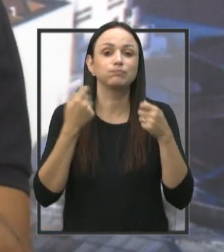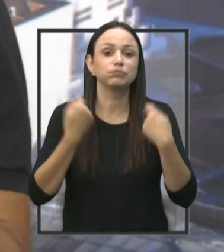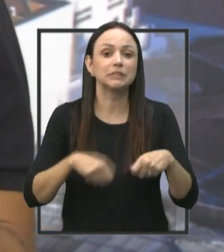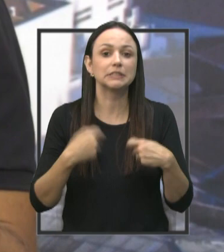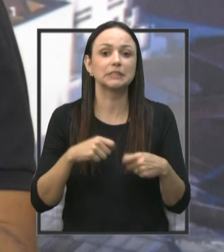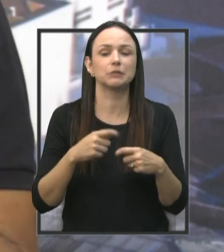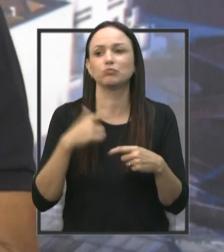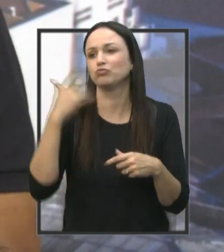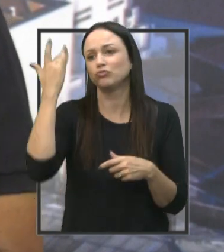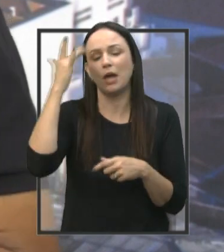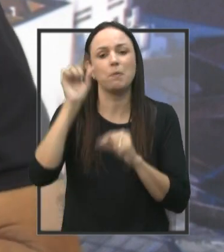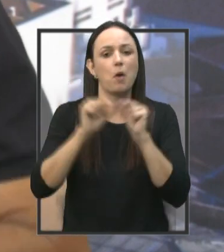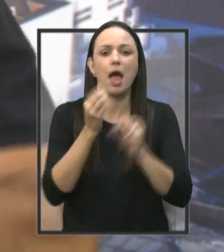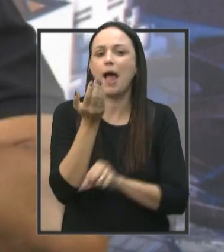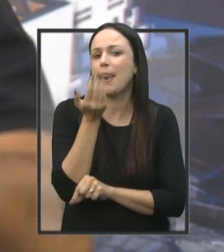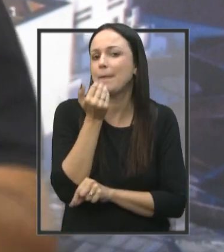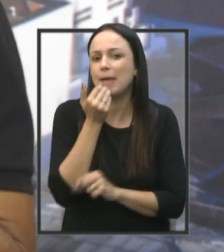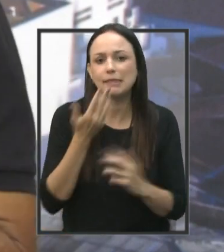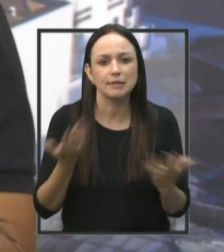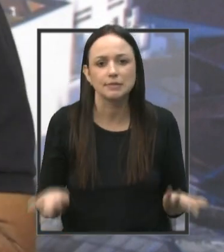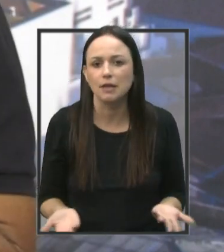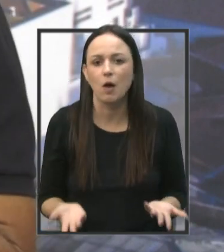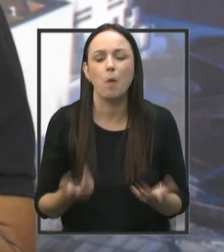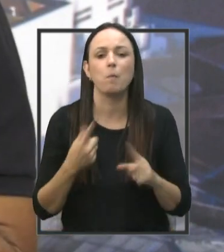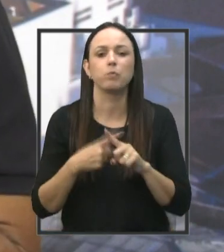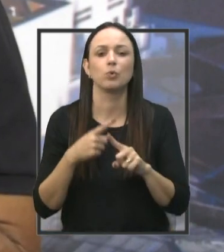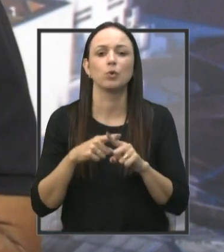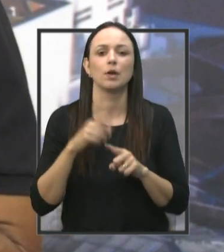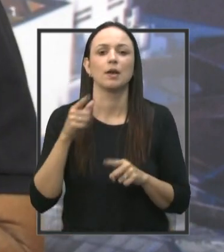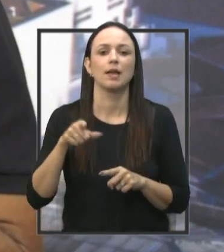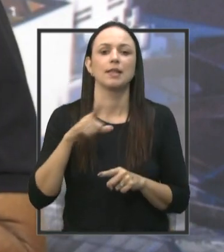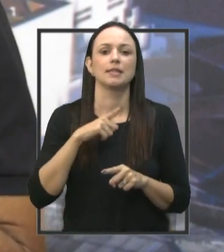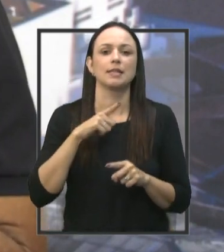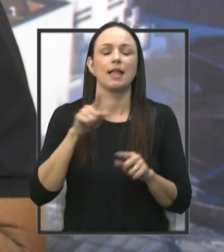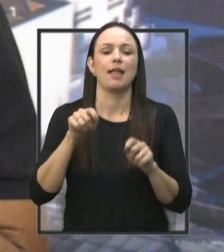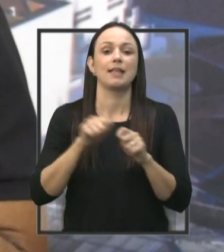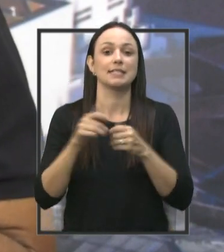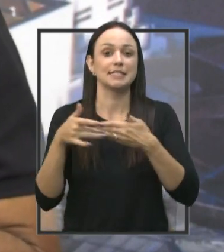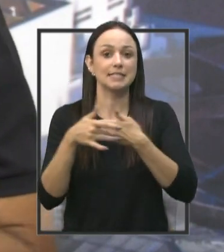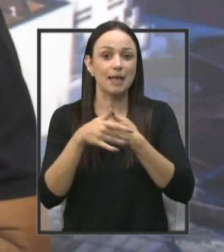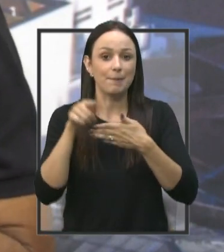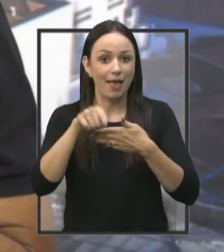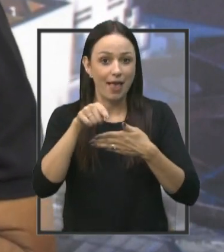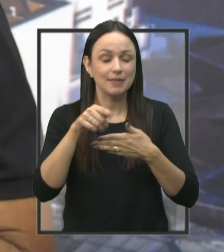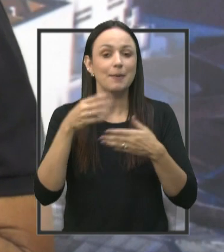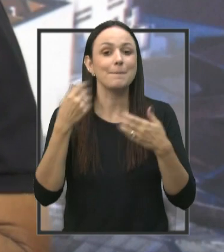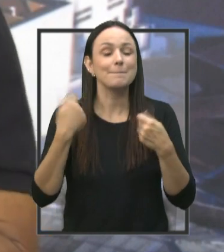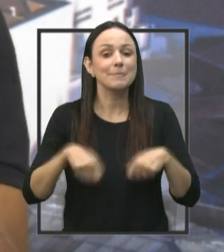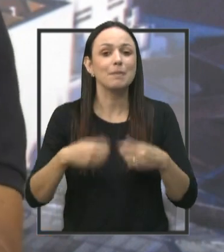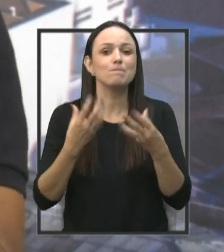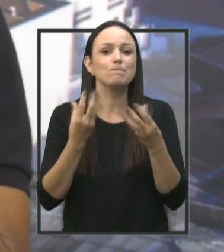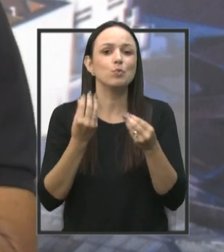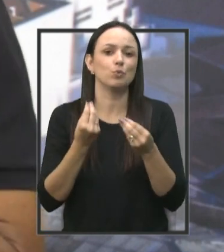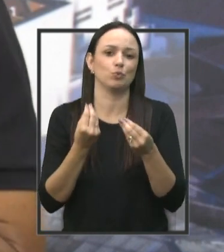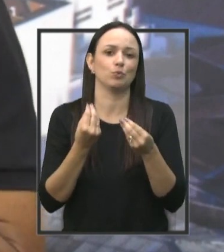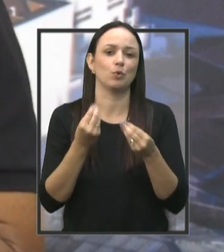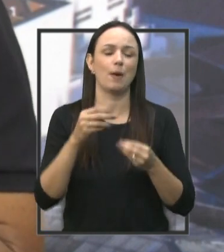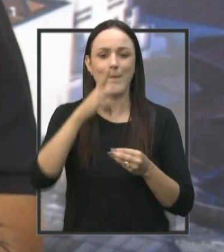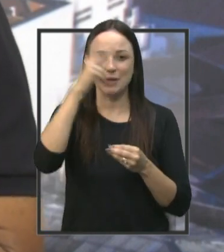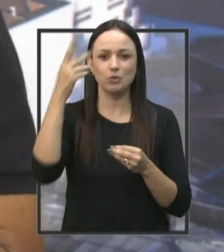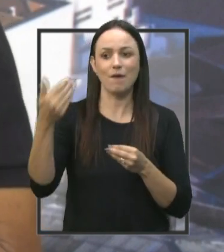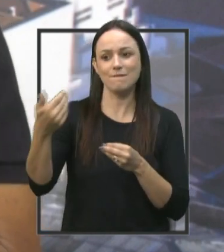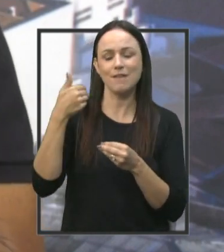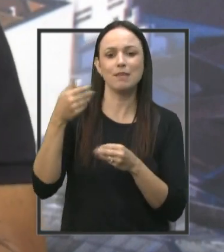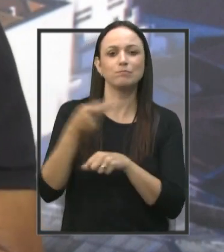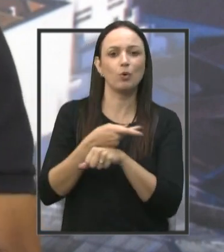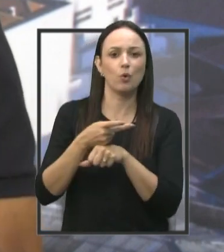causa de alimentação, o que acontece, mas a demanda para esse tipo de procedimento é muito grande. Então, quando as pessoas vêm nos